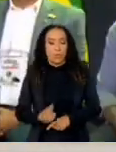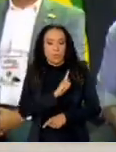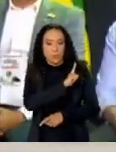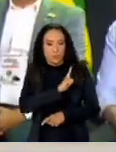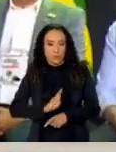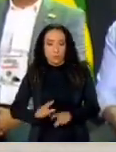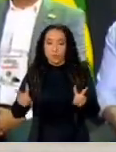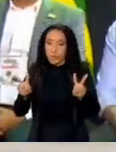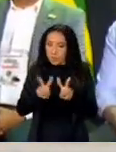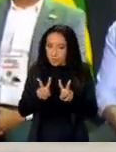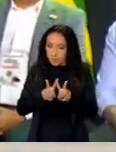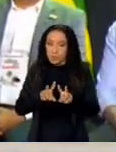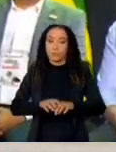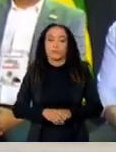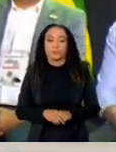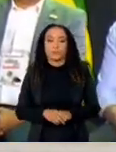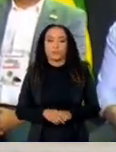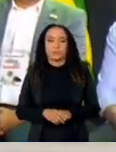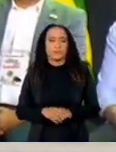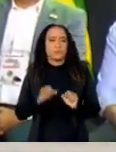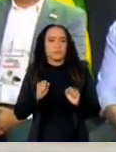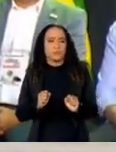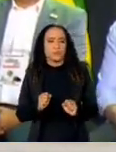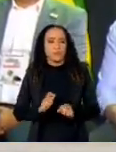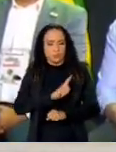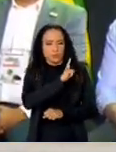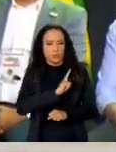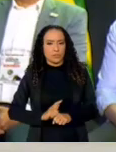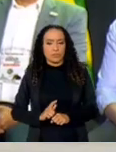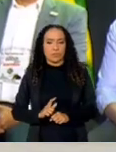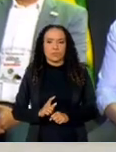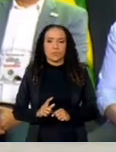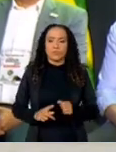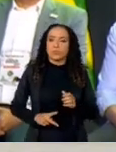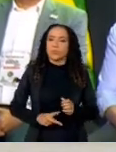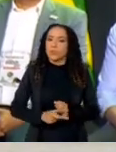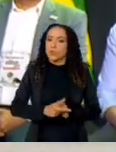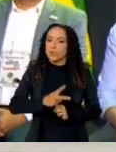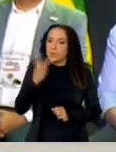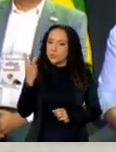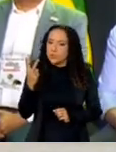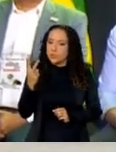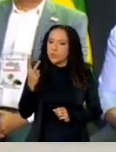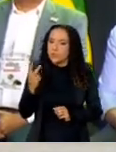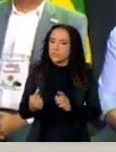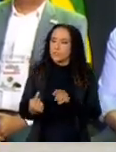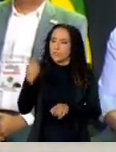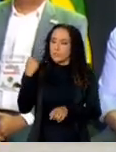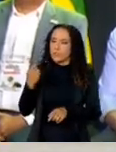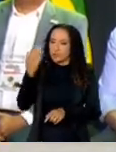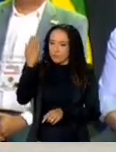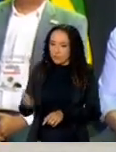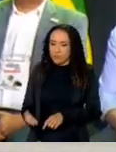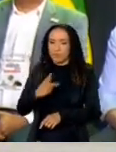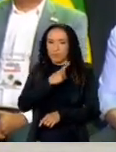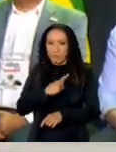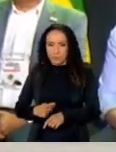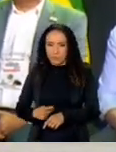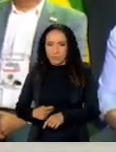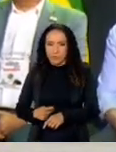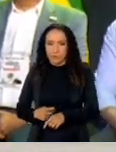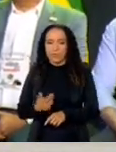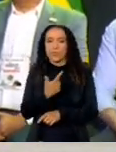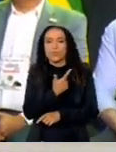falou, um recurso que era de direito do estado, teve que recorrer duas vezes à Suprema Corte para que o governo federal, na época do